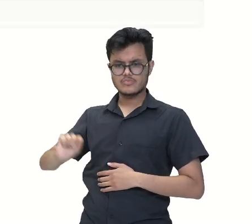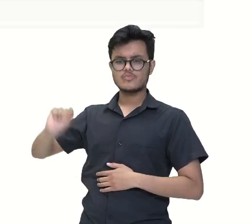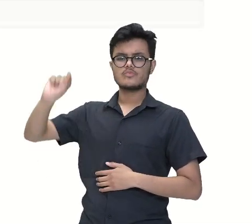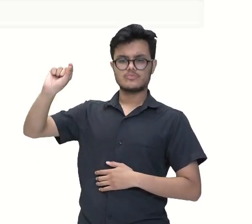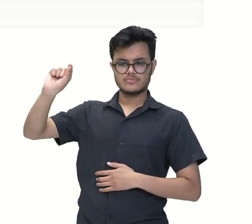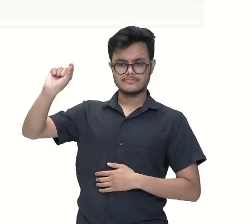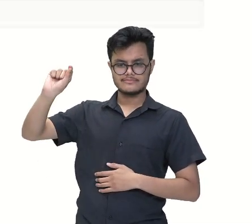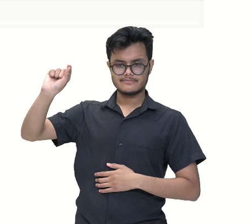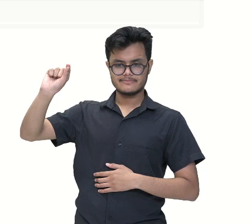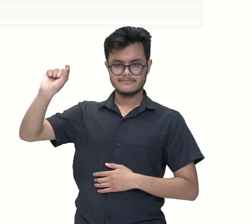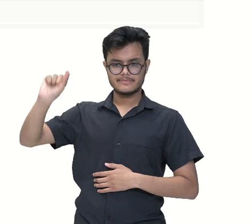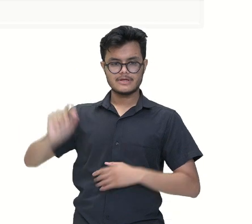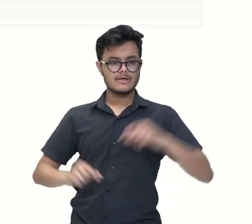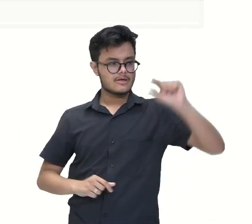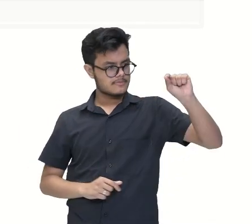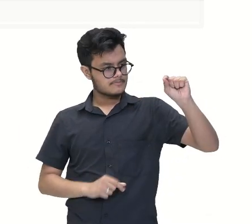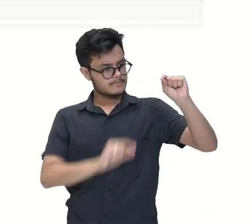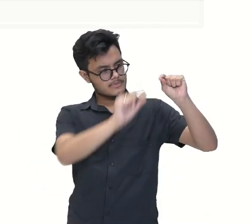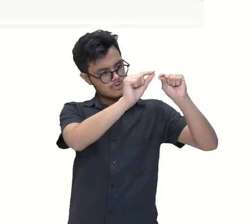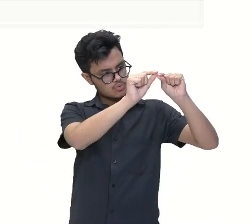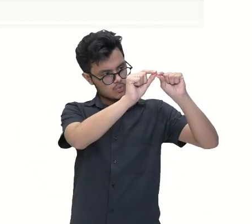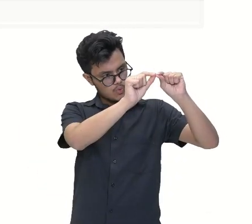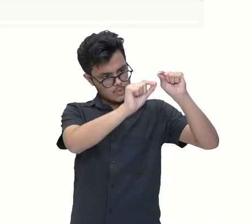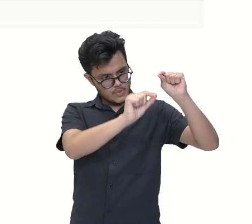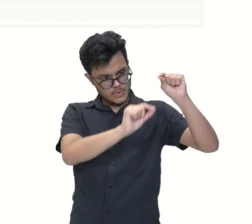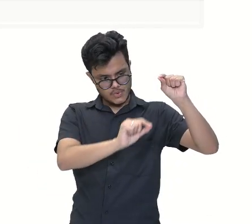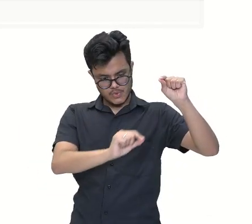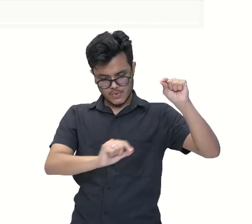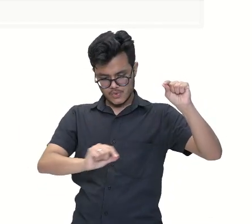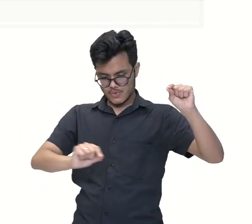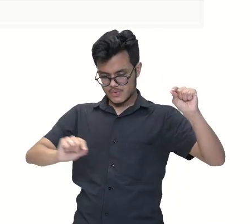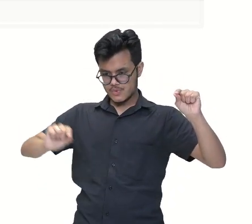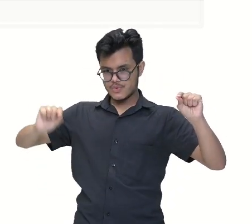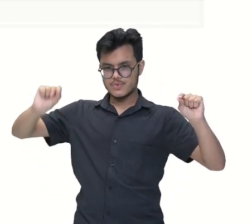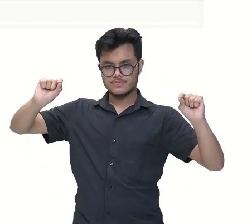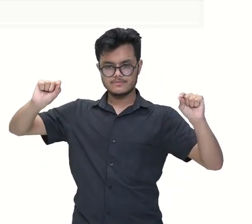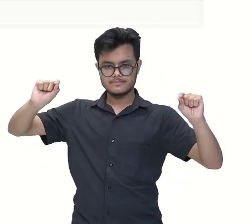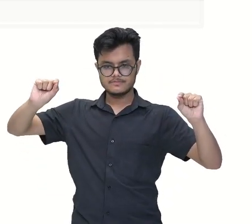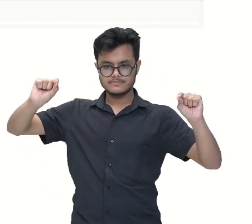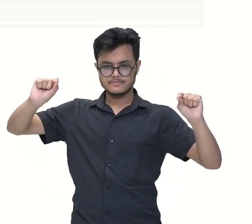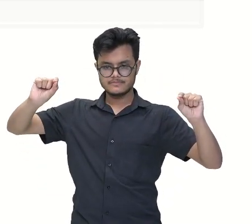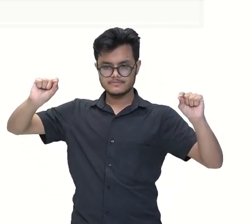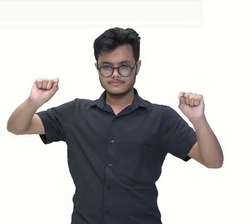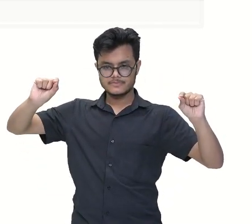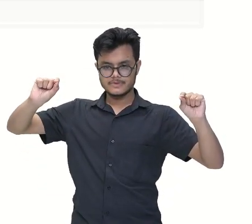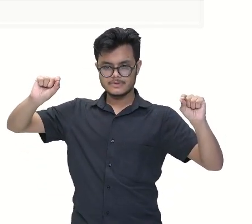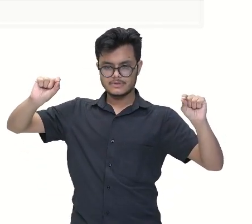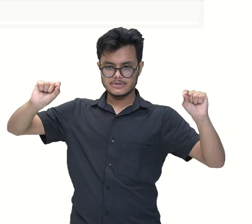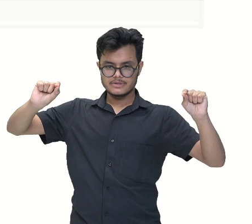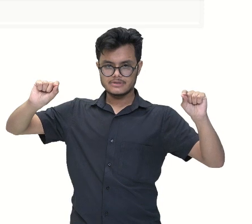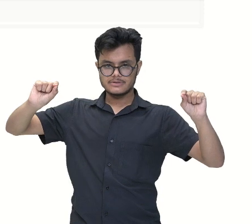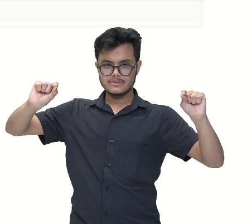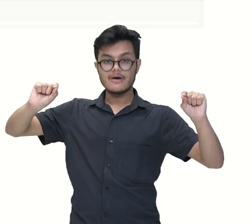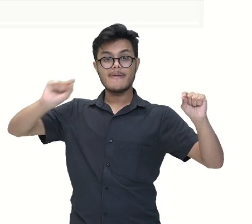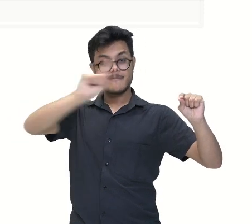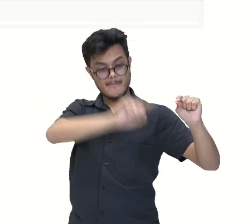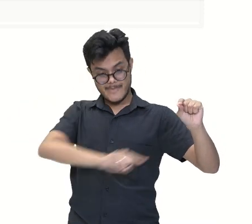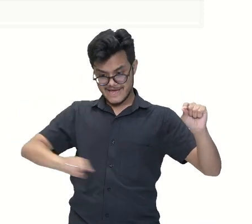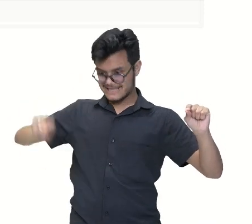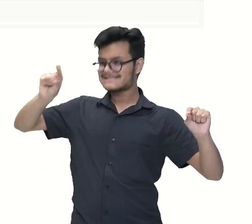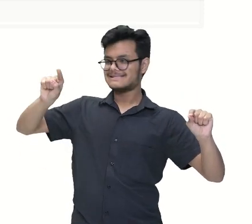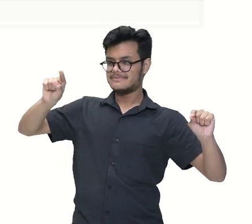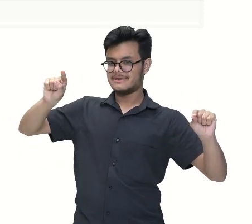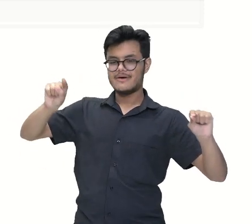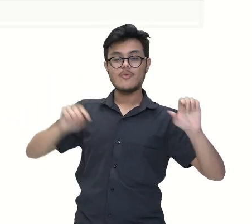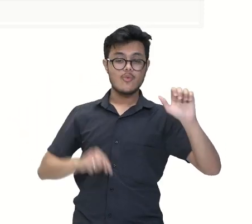for desse jeito aqui, veja, a sua concavidade é voltada para cima. Então, esse valor de